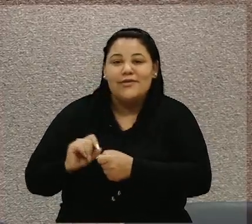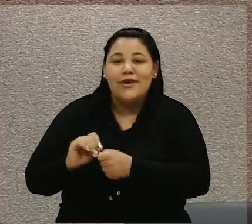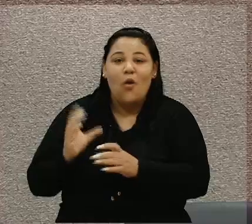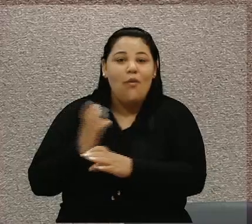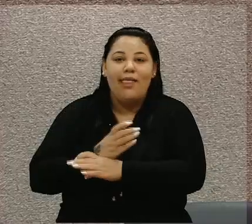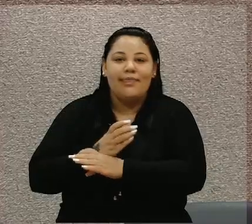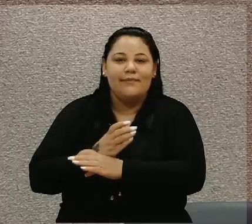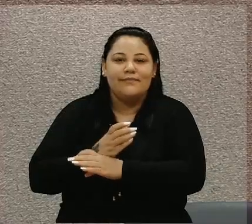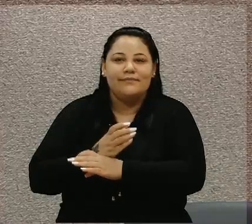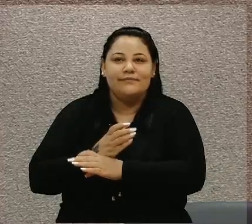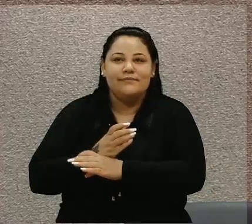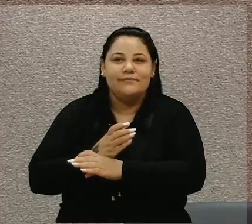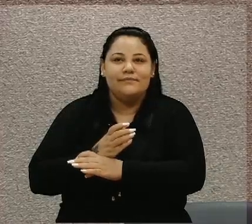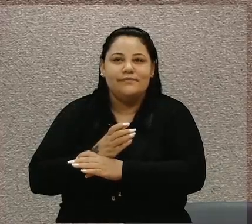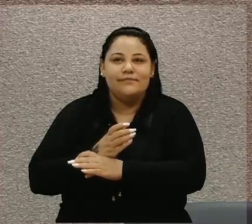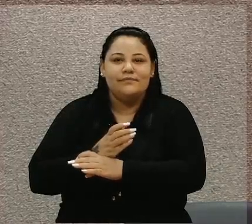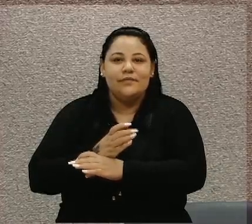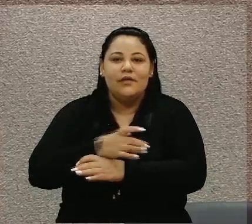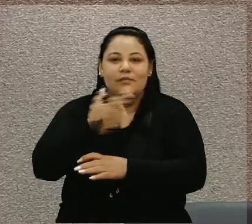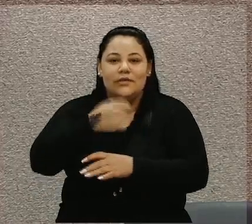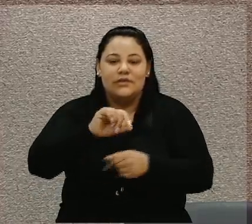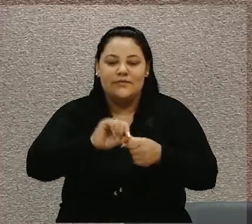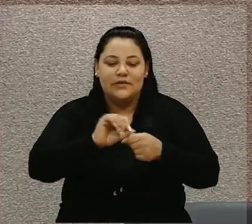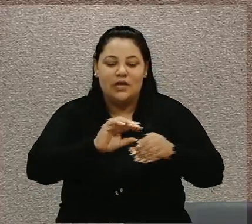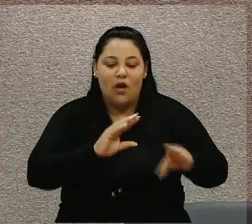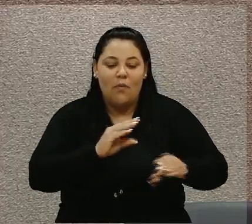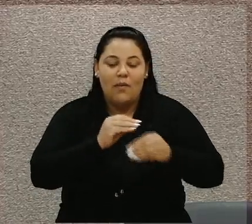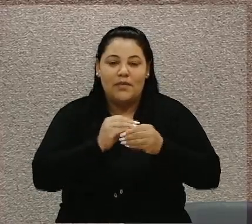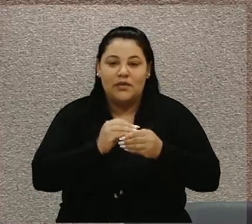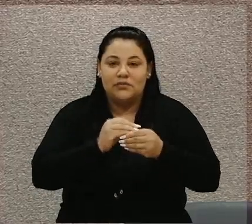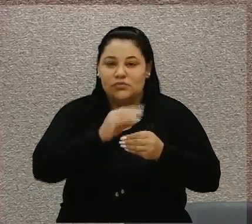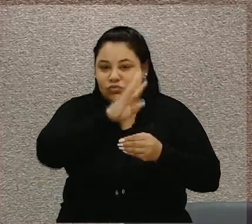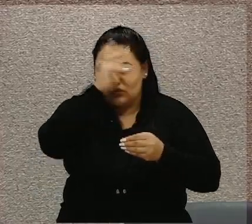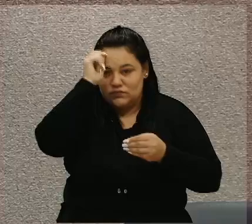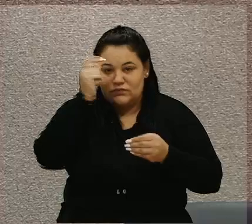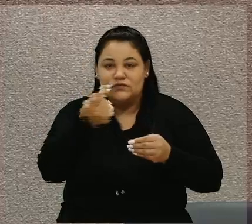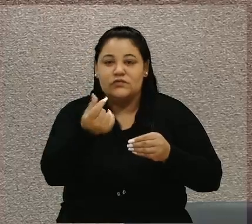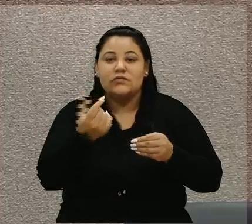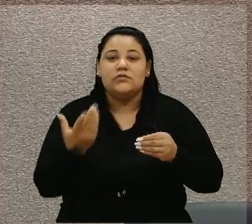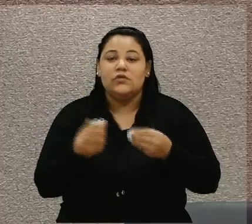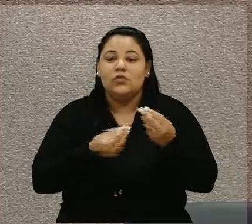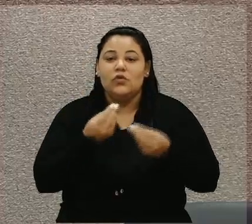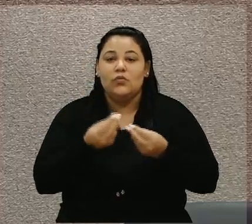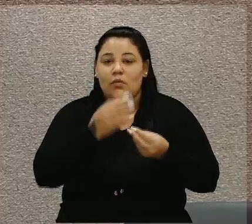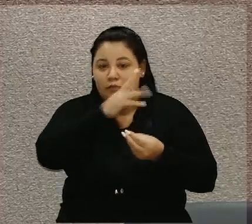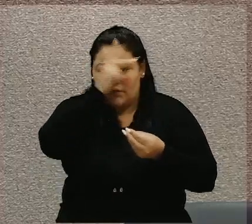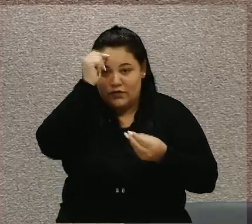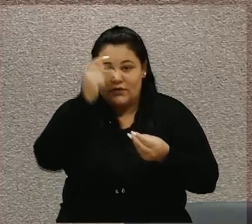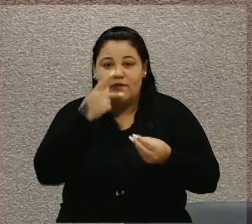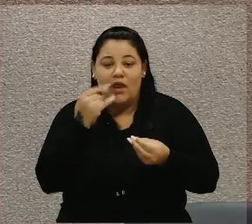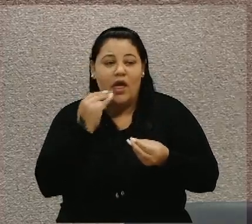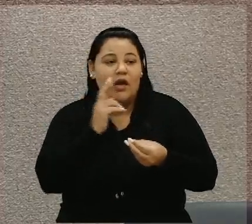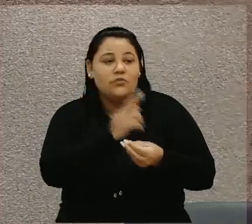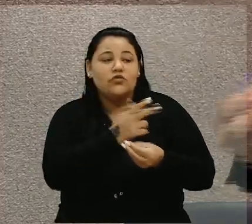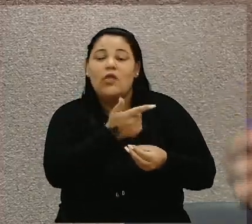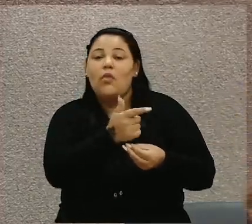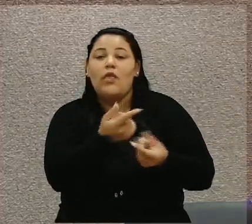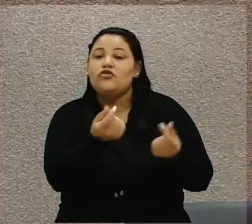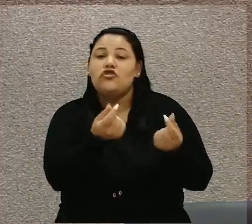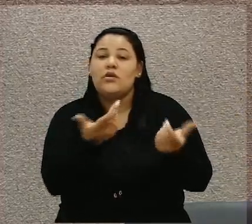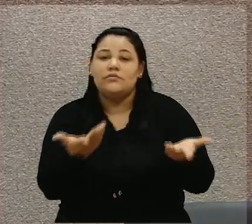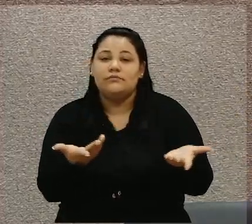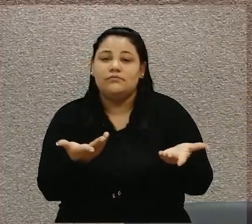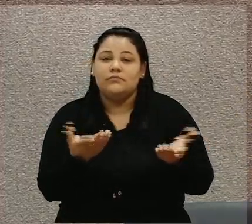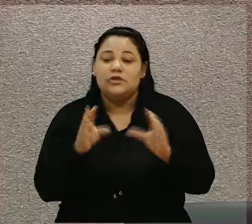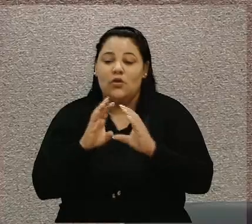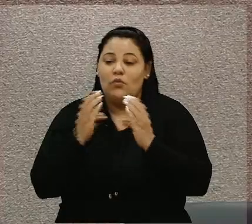completo. Há que ser feito um aditivo pela prefeitura, e como a prefeitura fala, não tem dinheiro. Então, a